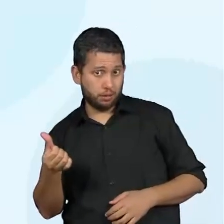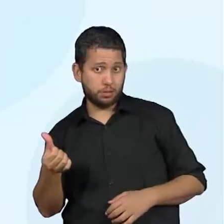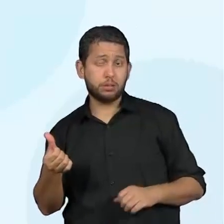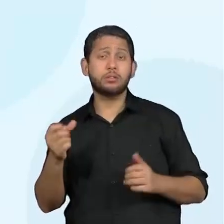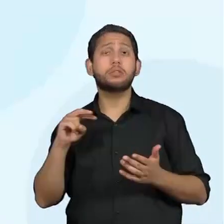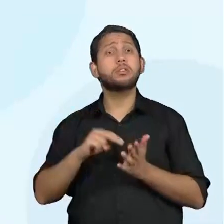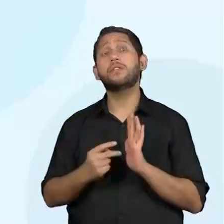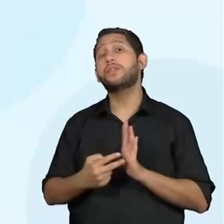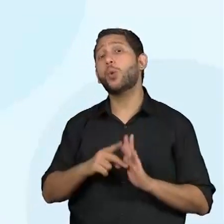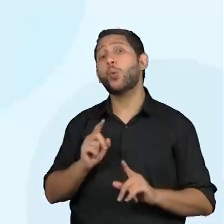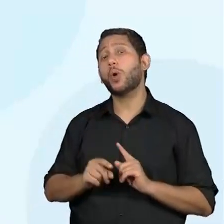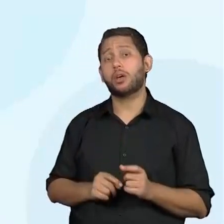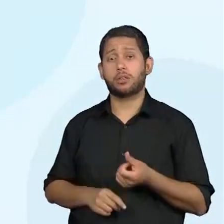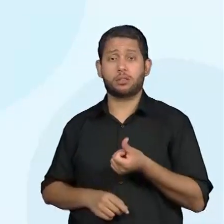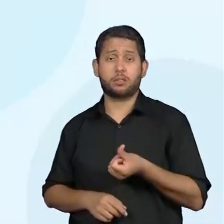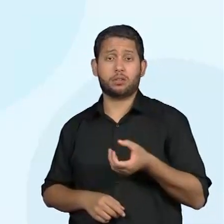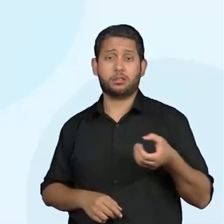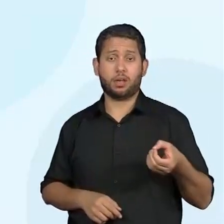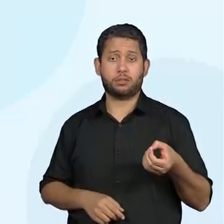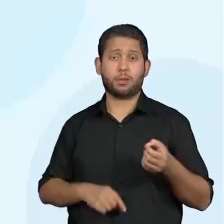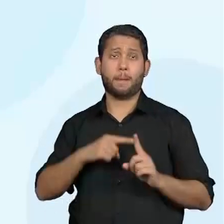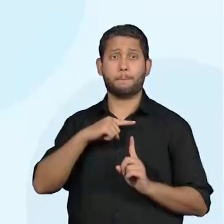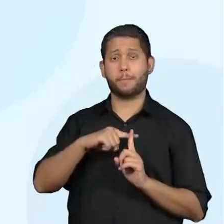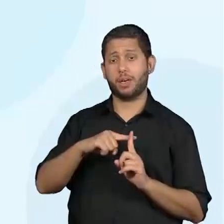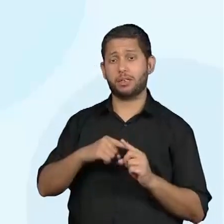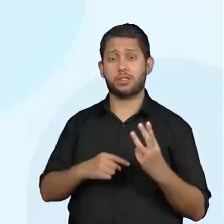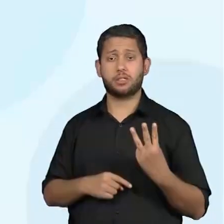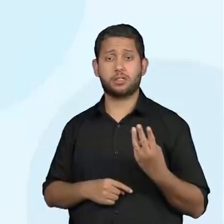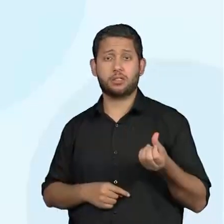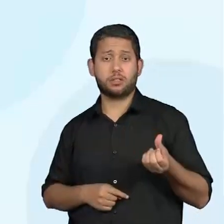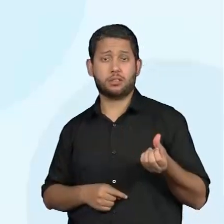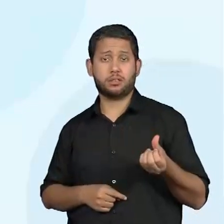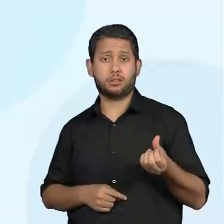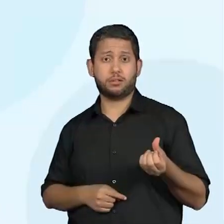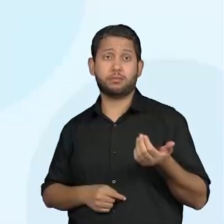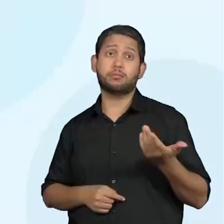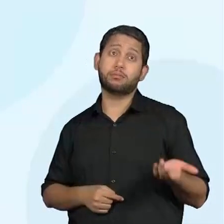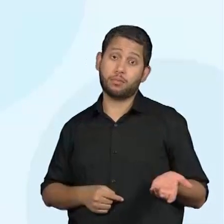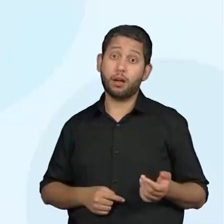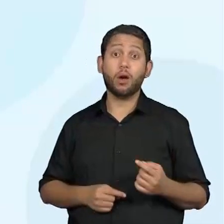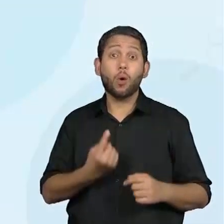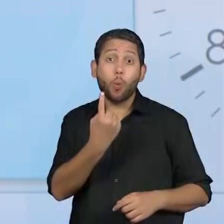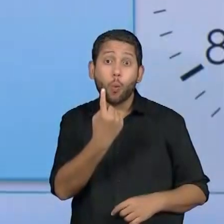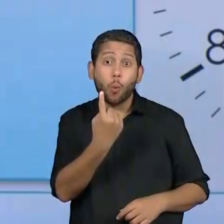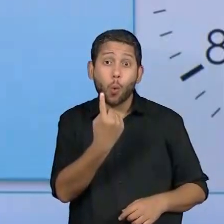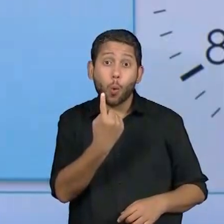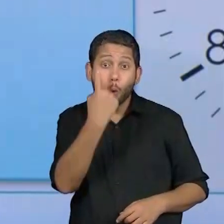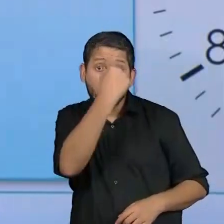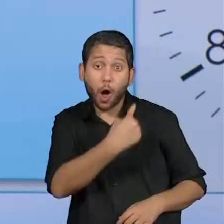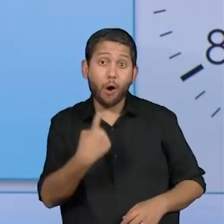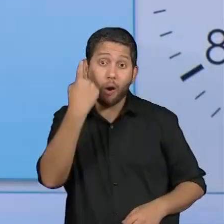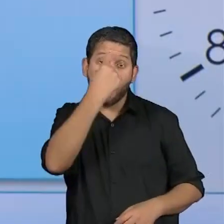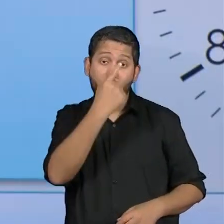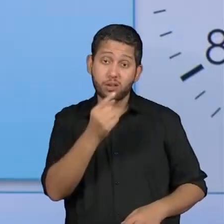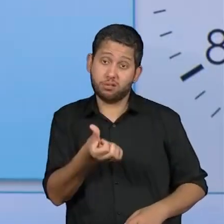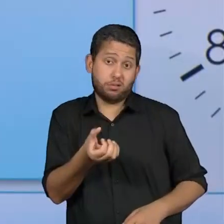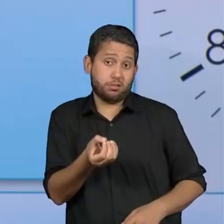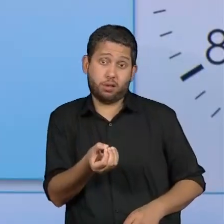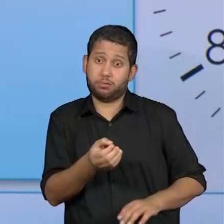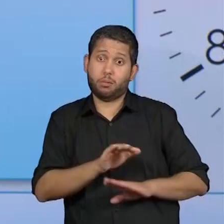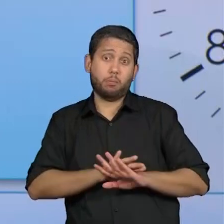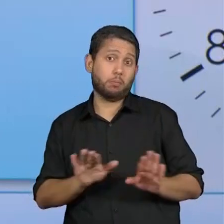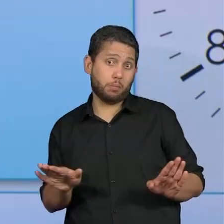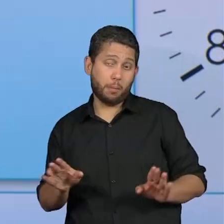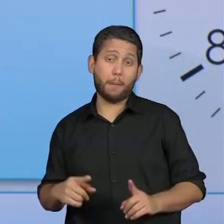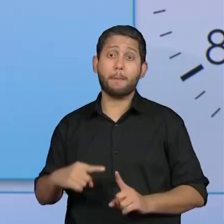os 96 minutos em 60 minutos, que equivalem a 1 hora, mais 36. Eu vou